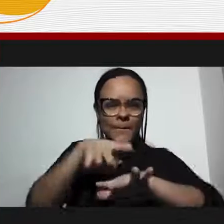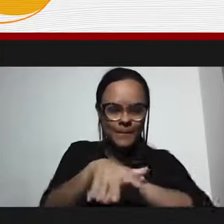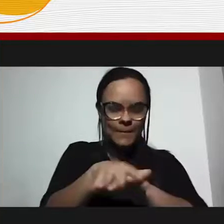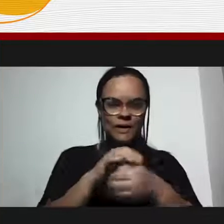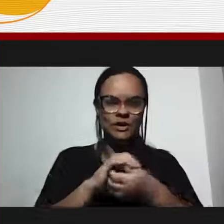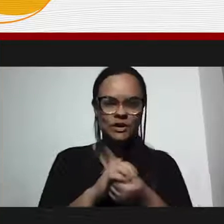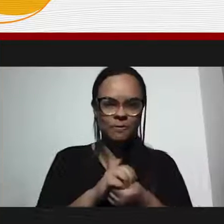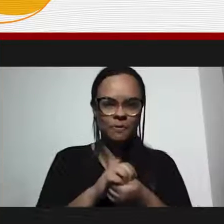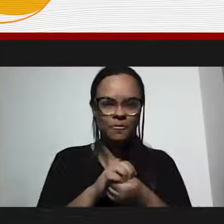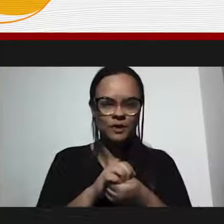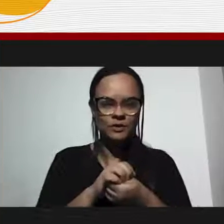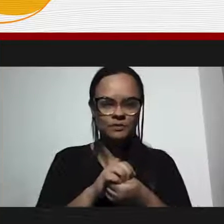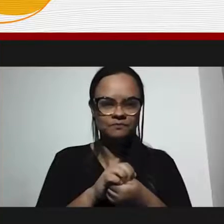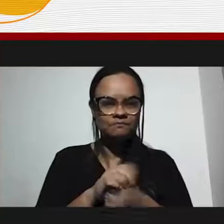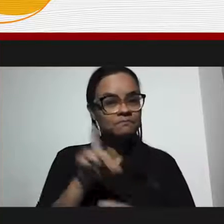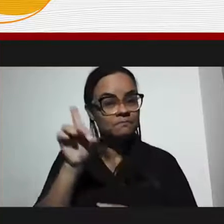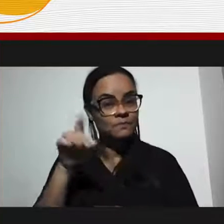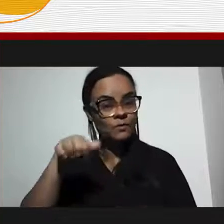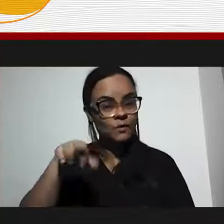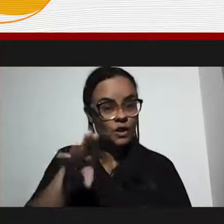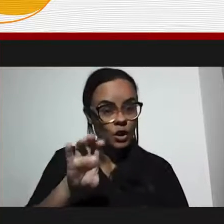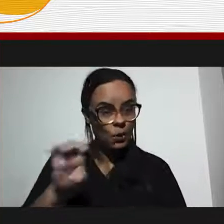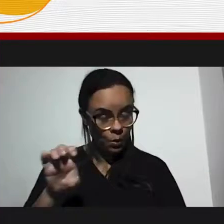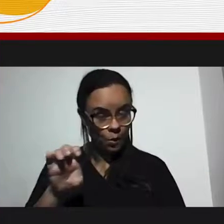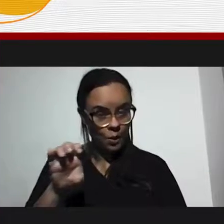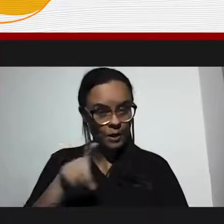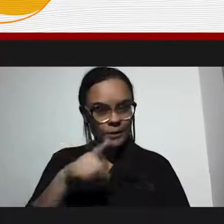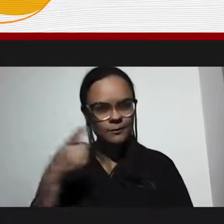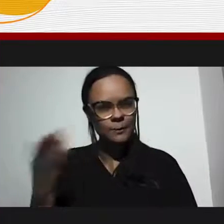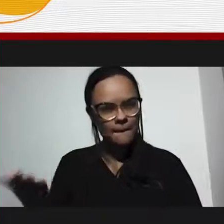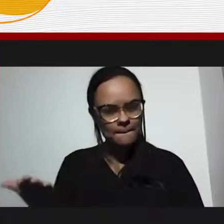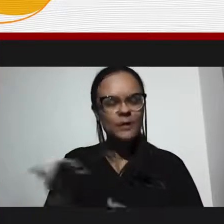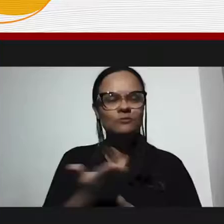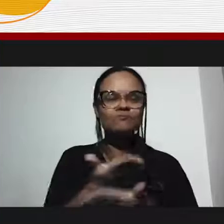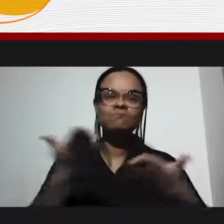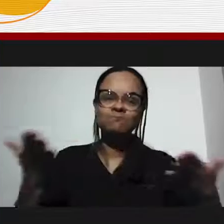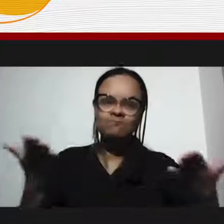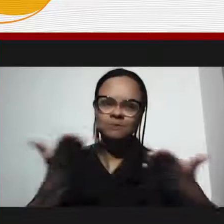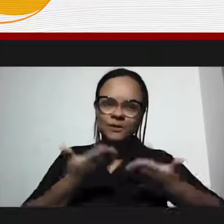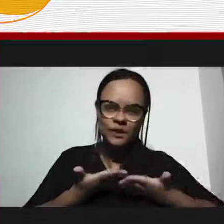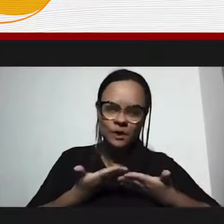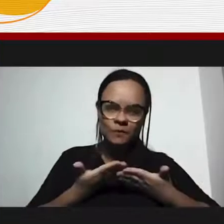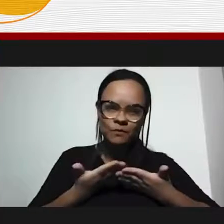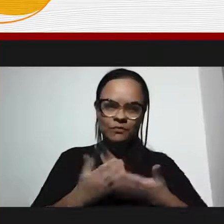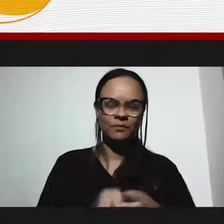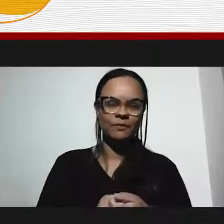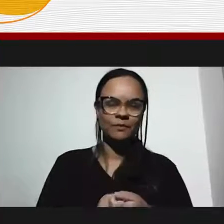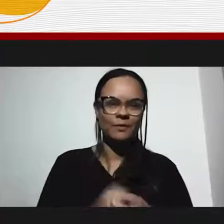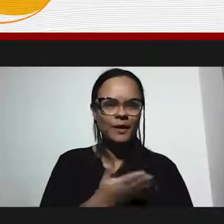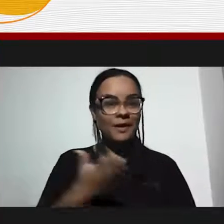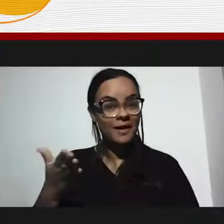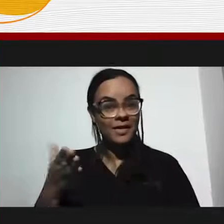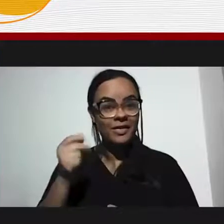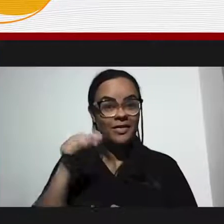live, eu vou passar a palavra para o André e em seguida para os nossos convidados. Bem-vindo, André.